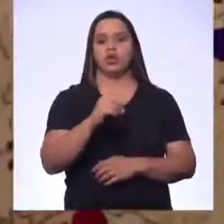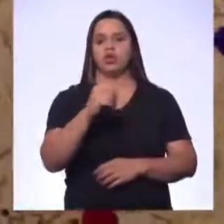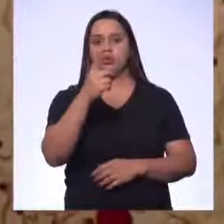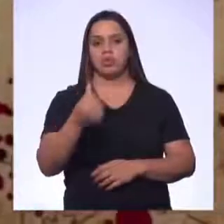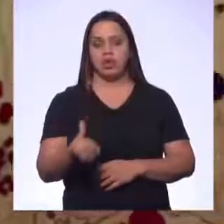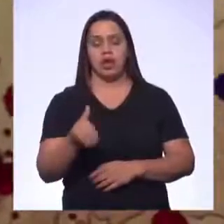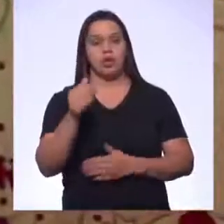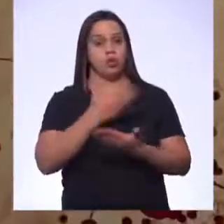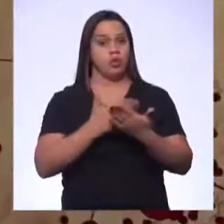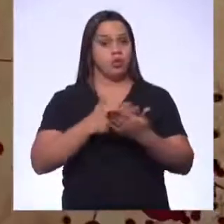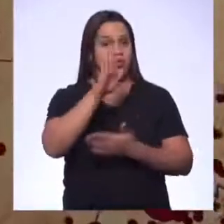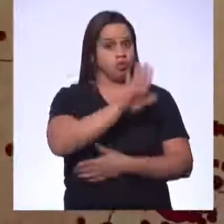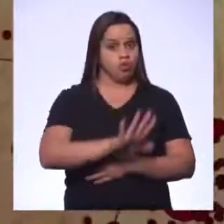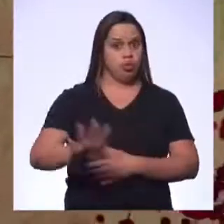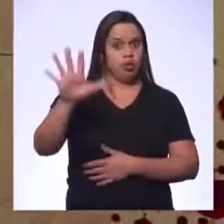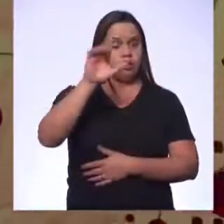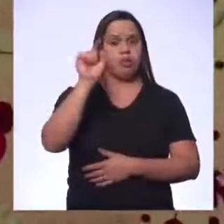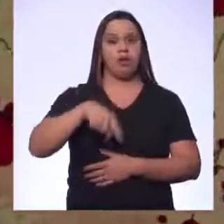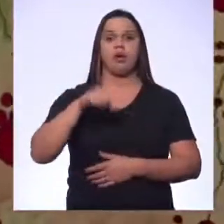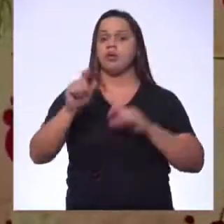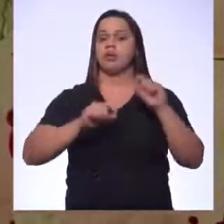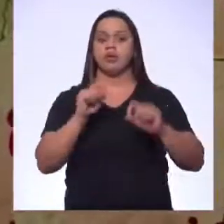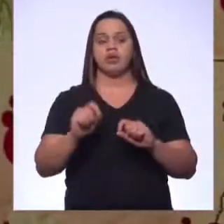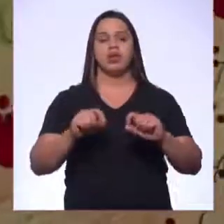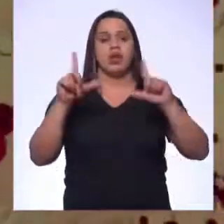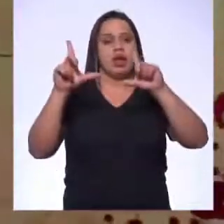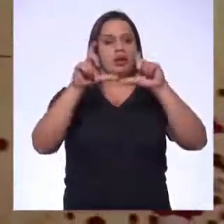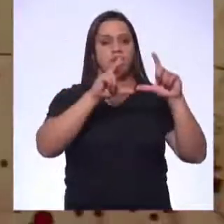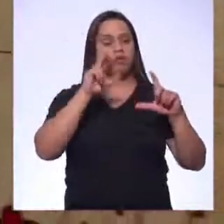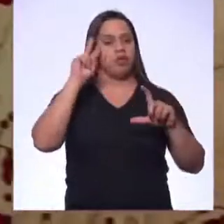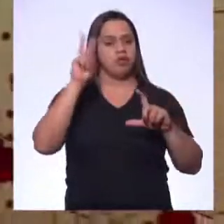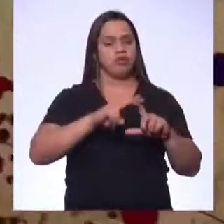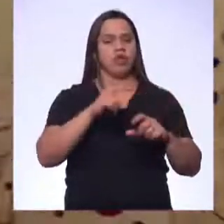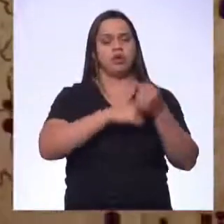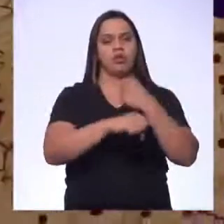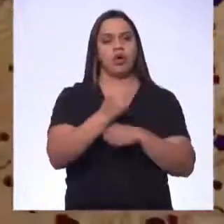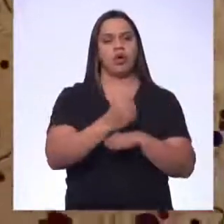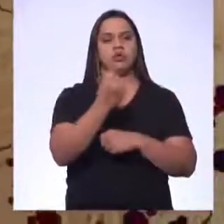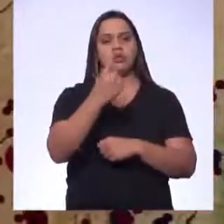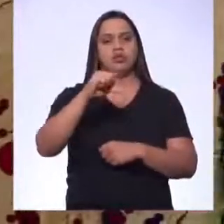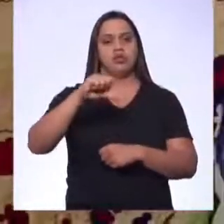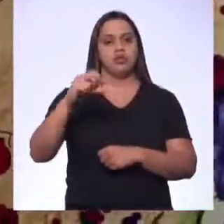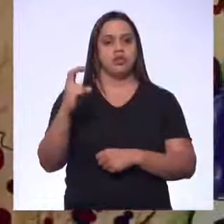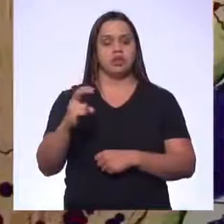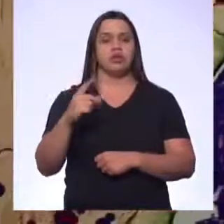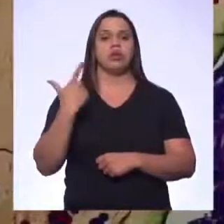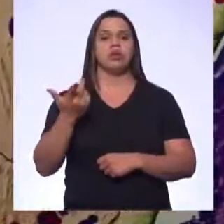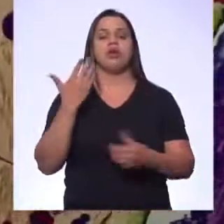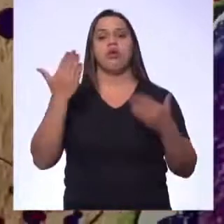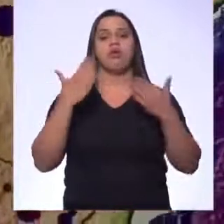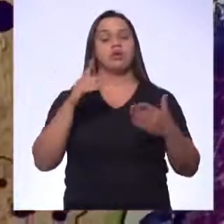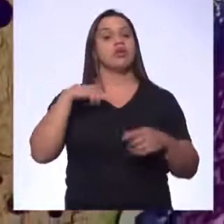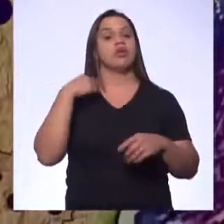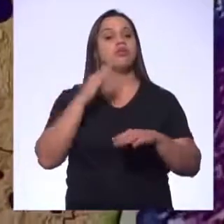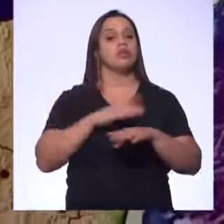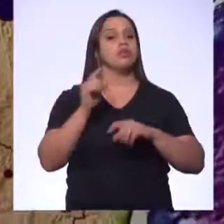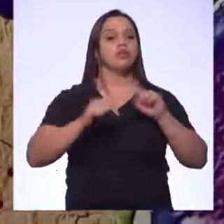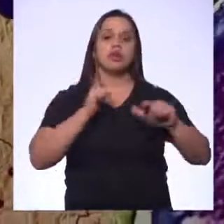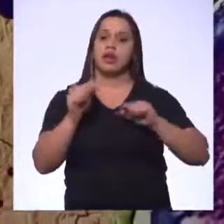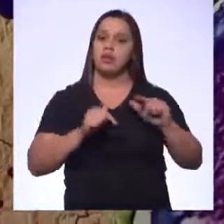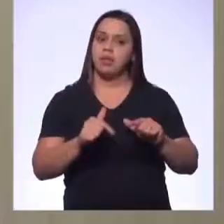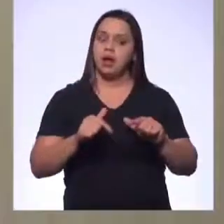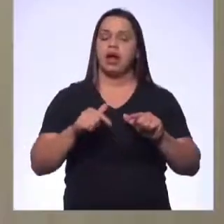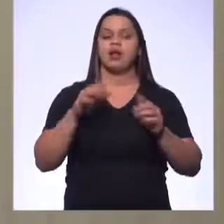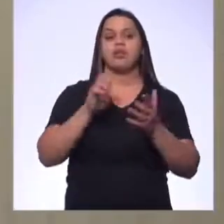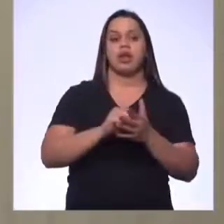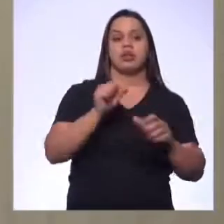global que dá suporte a isso é de 95. Em função disso, a gente fez então um trabalho de atualização